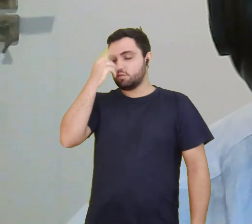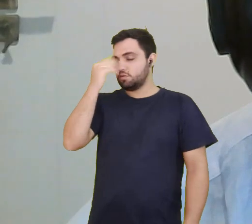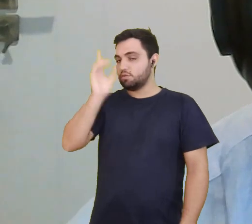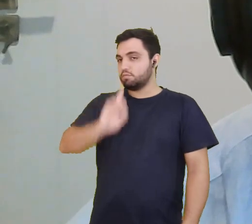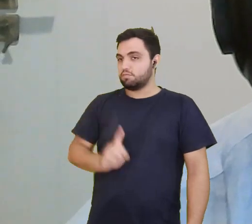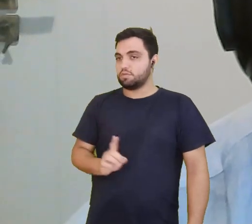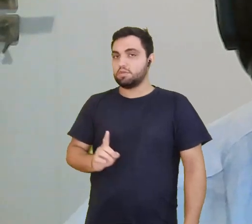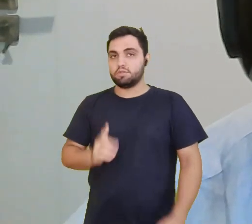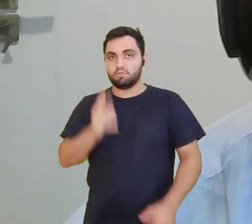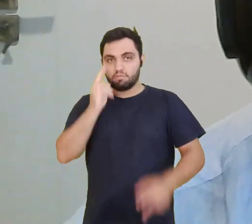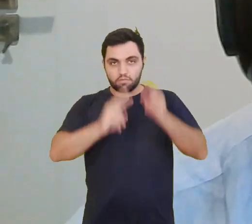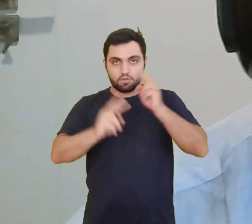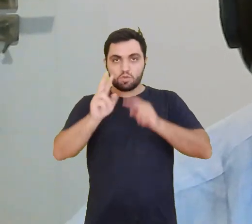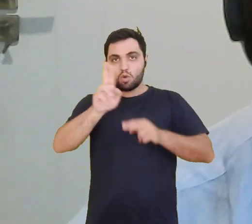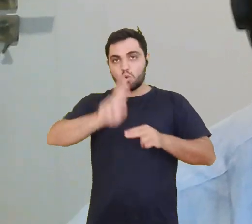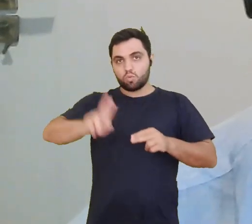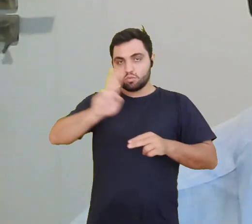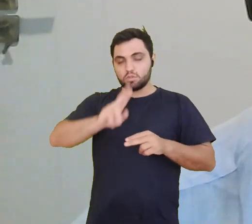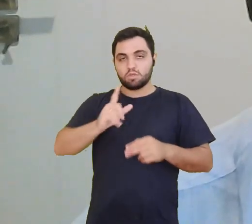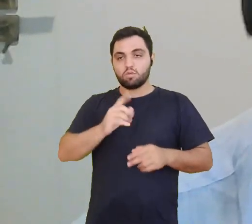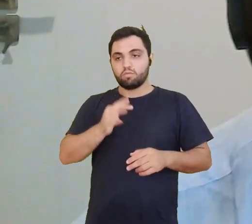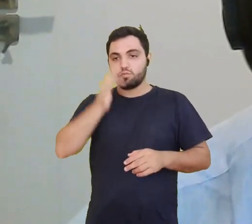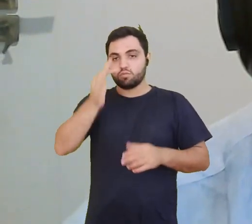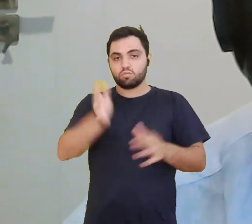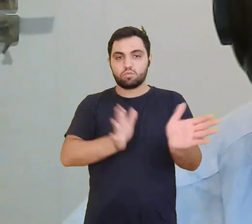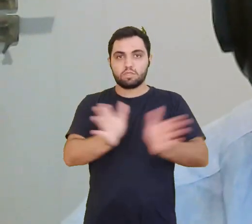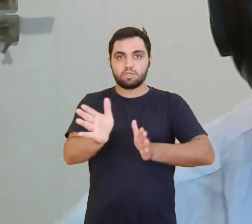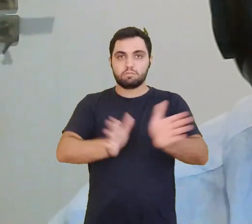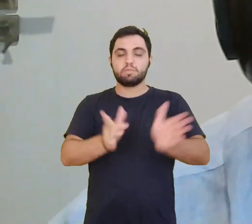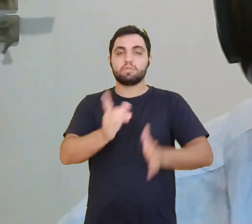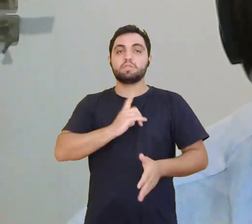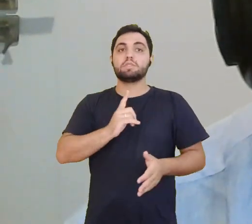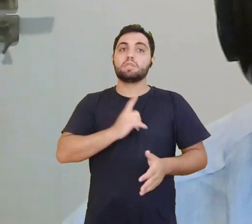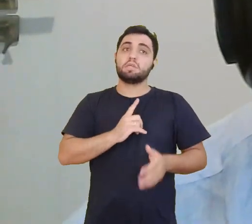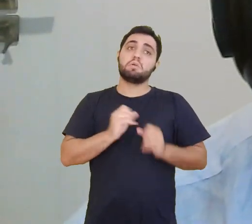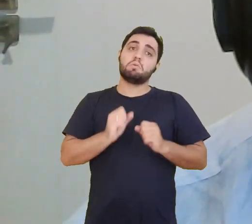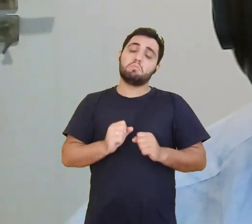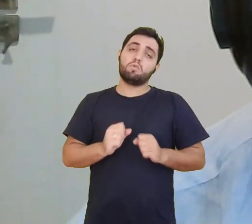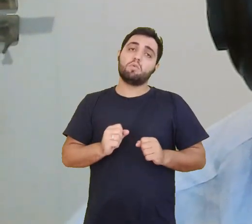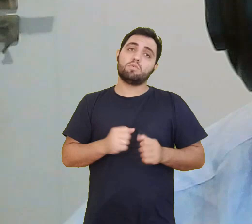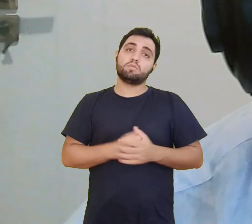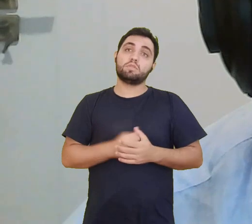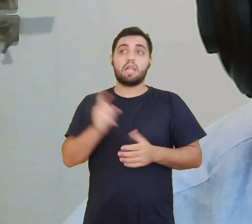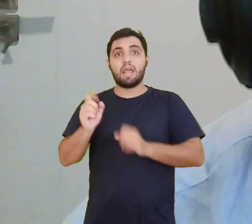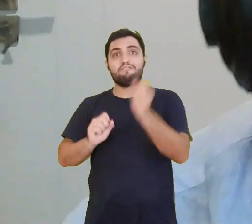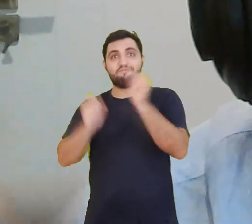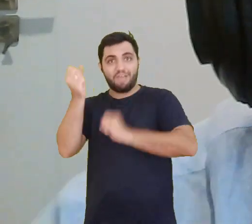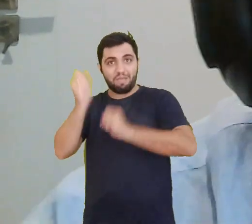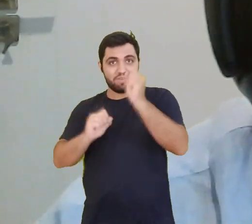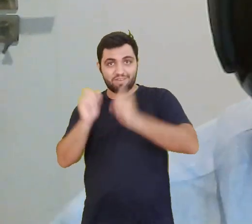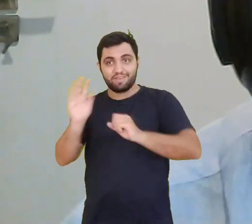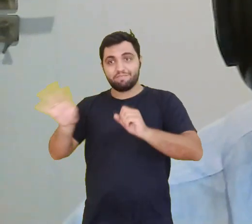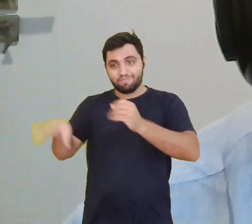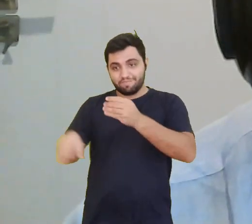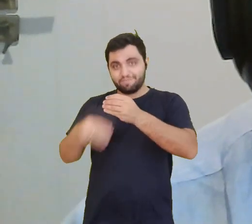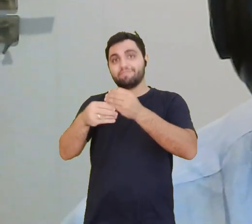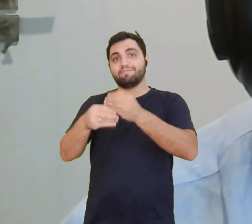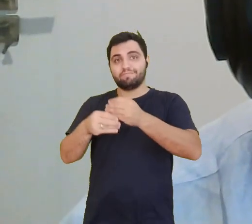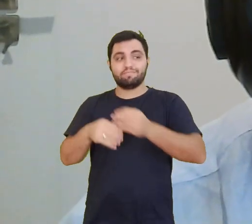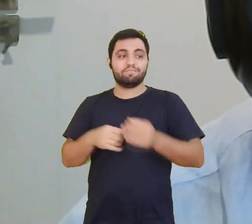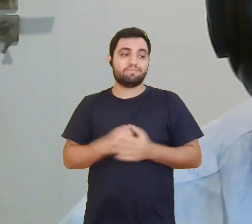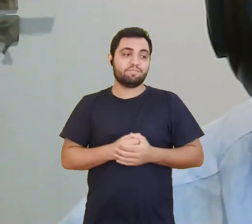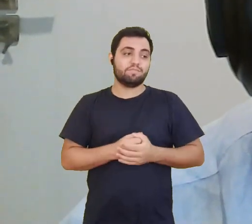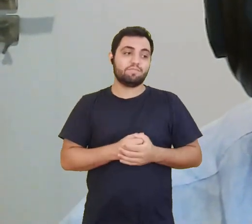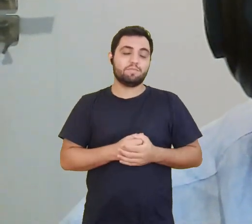operando esses equipamentos, eles ganham acessibilidade através ou do próprio fabricante, que inclusive ele fornece o